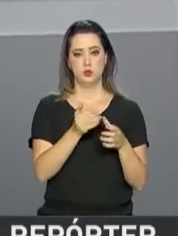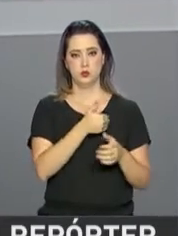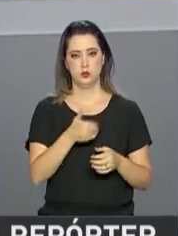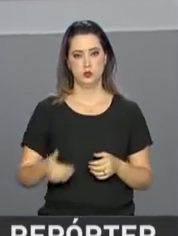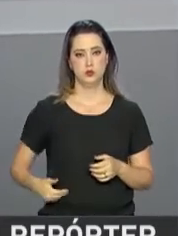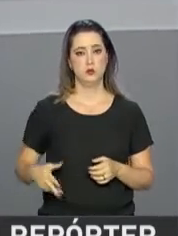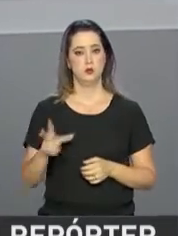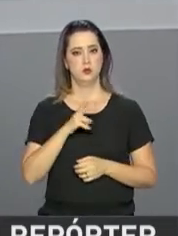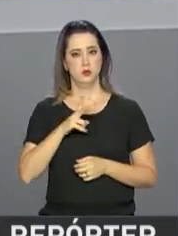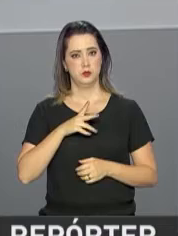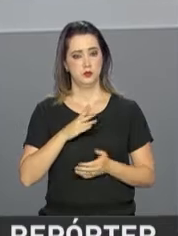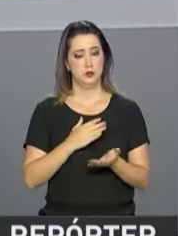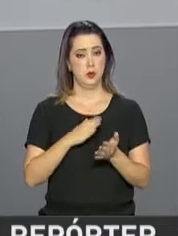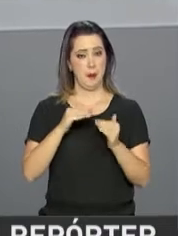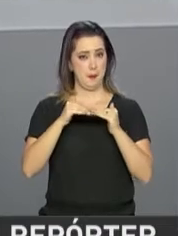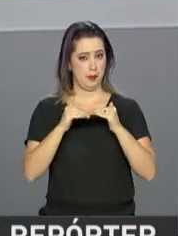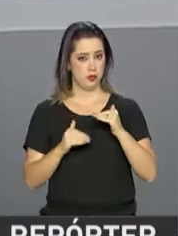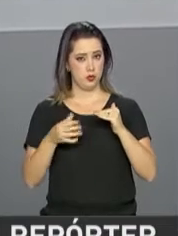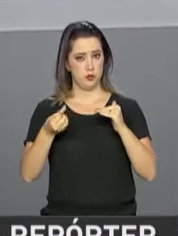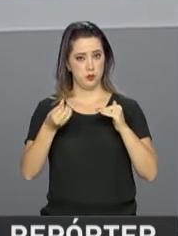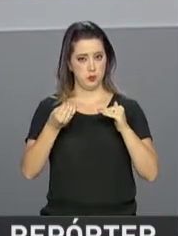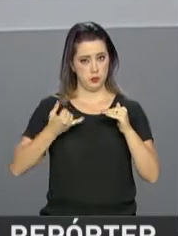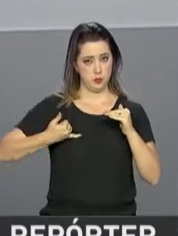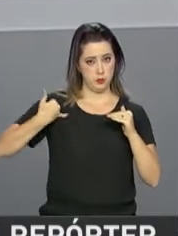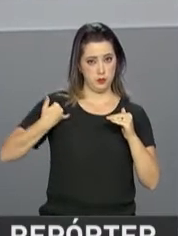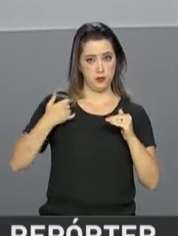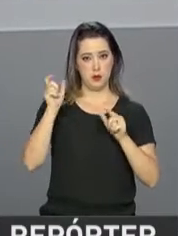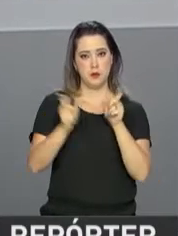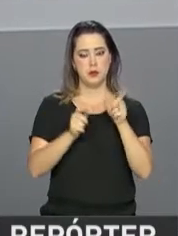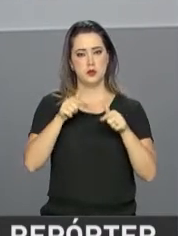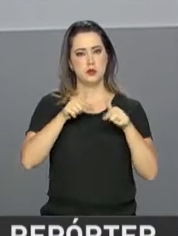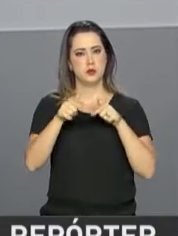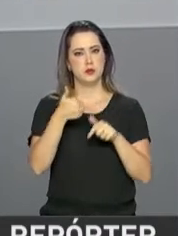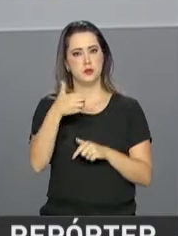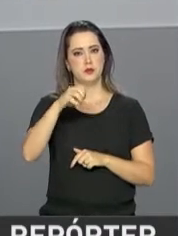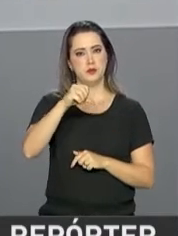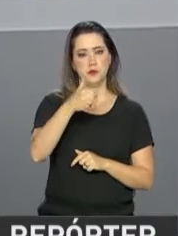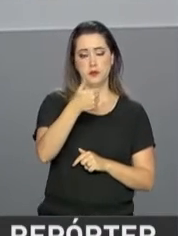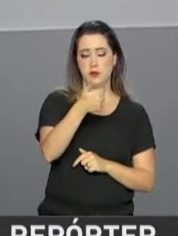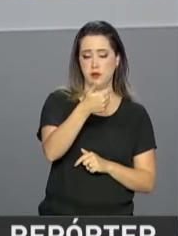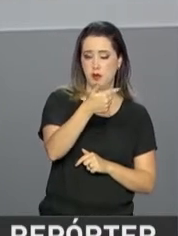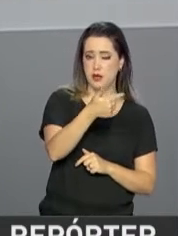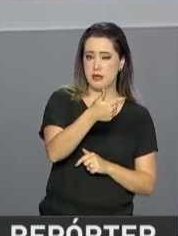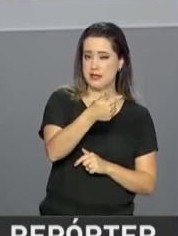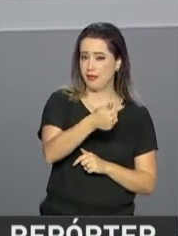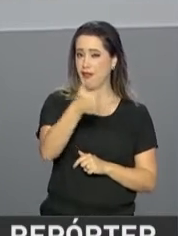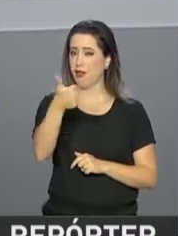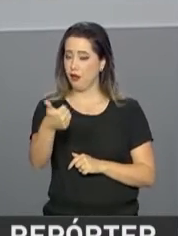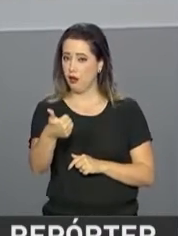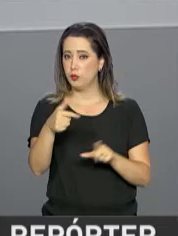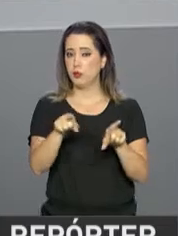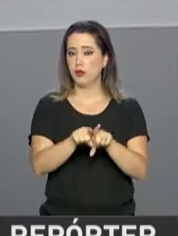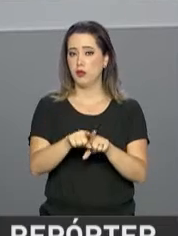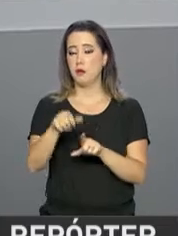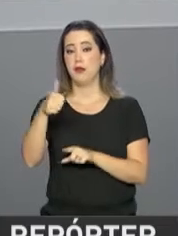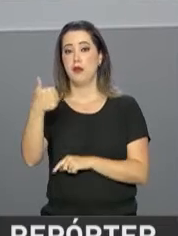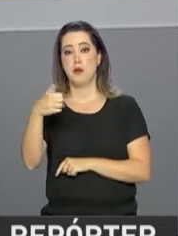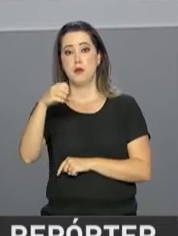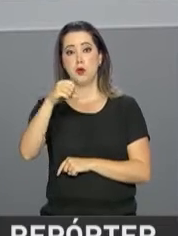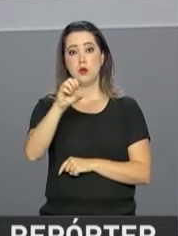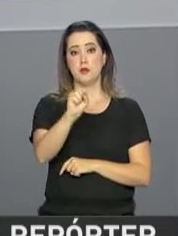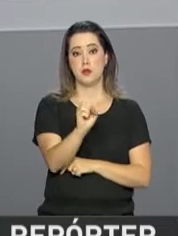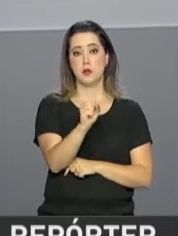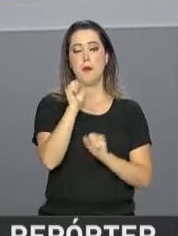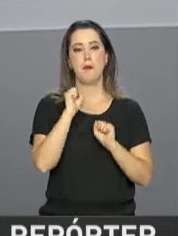público e privado com menos de 60 anos empregados entre 1971 e 1988 já